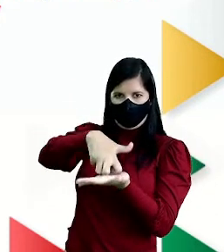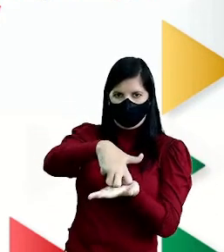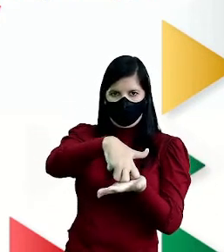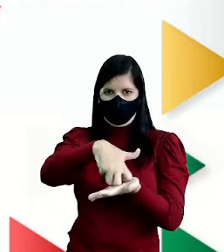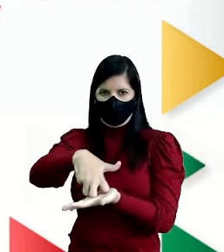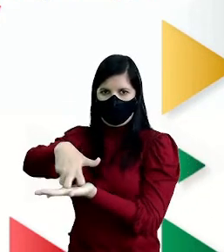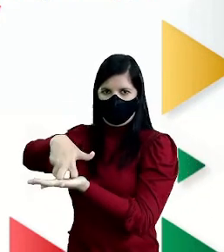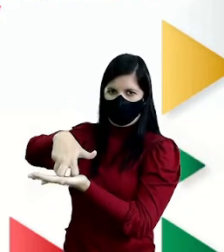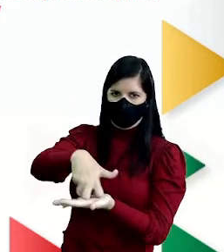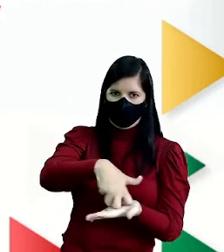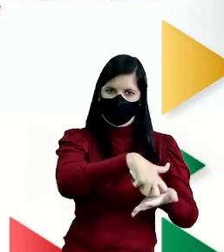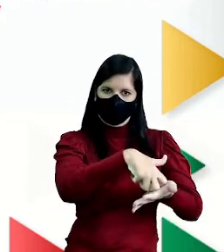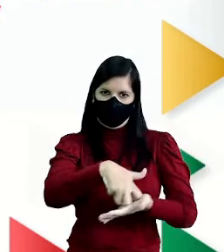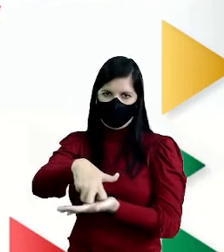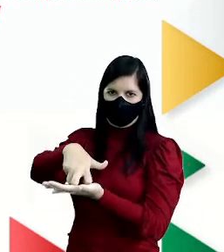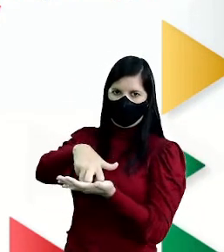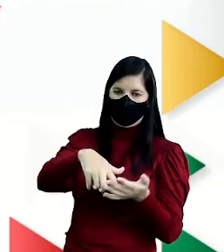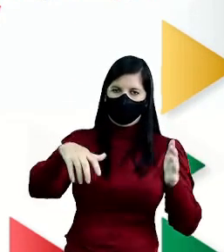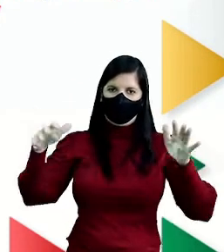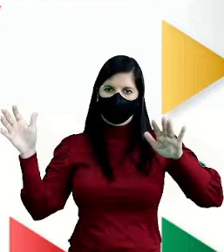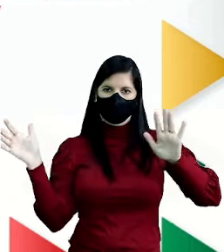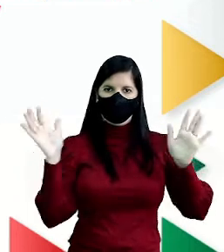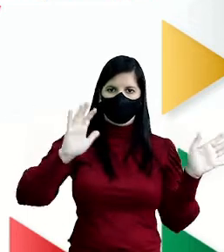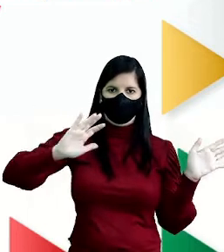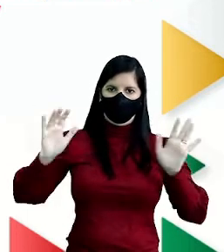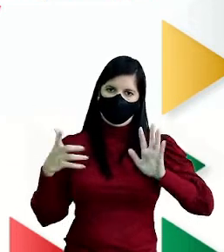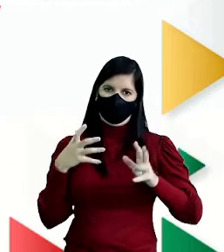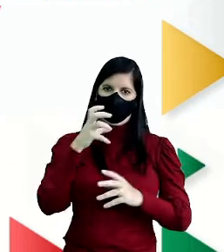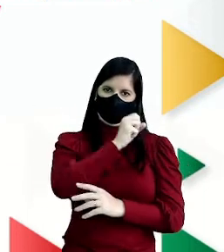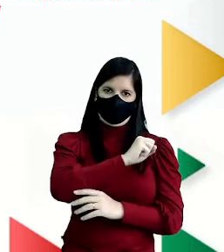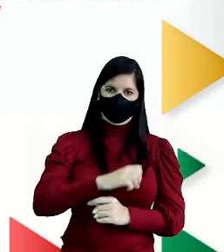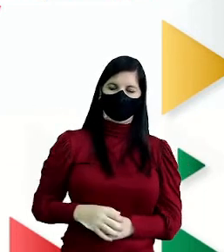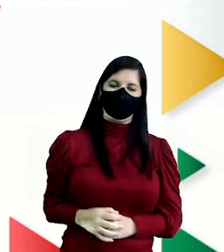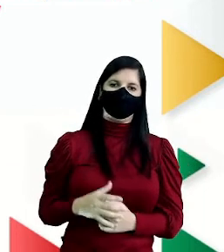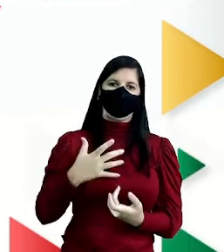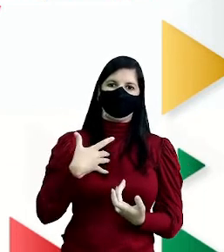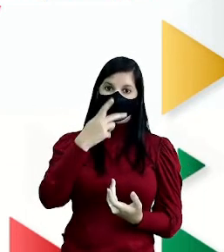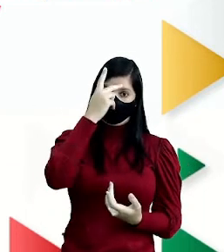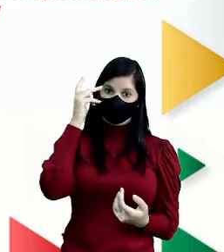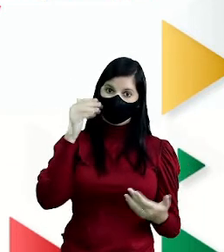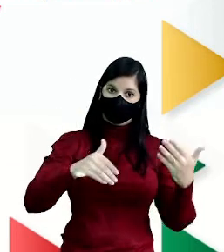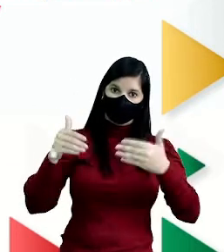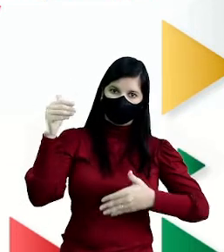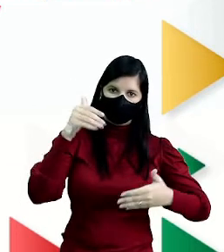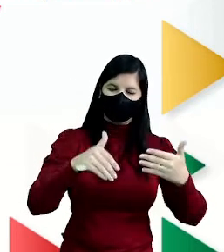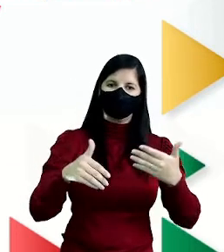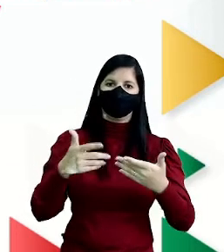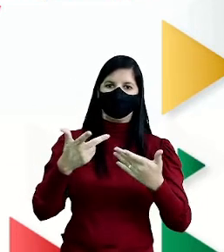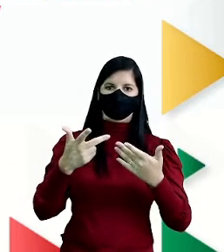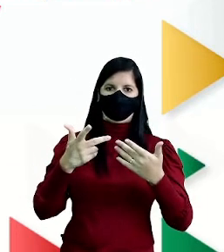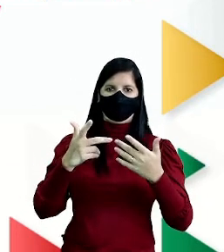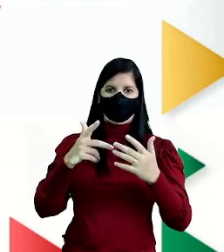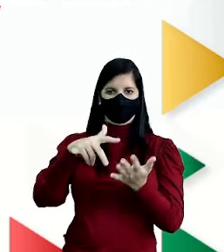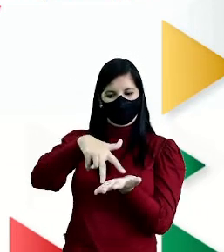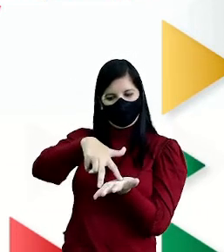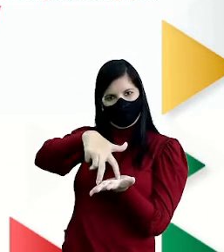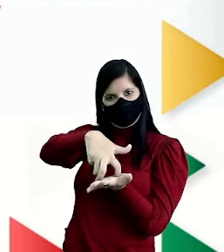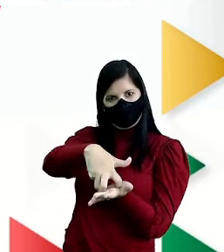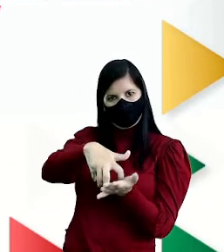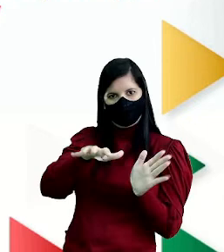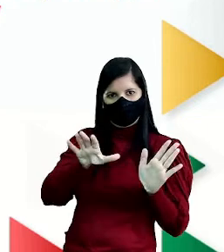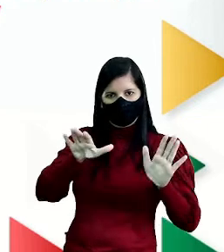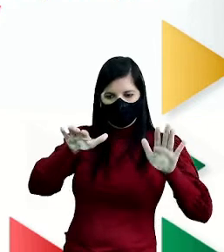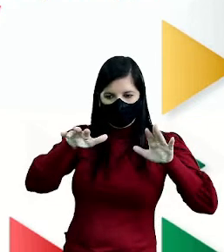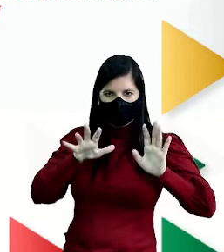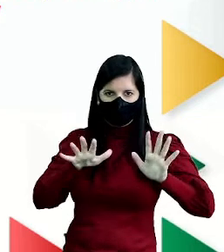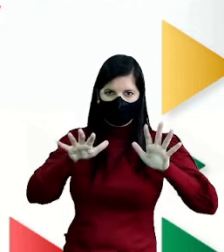fazendo movimentos graciosos com os braços e gestos rápidos com as mãos. Os participantes entram numa espécie de transe ao som hipnótico